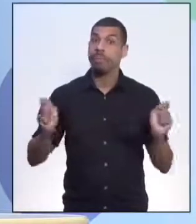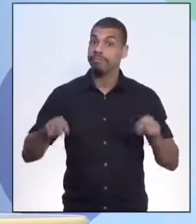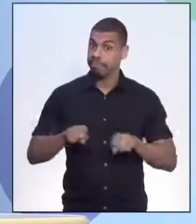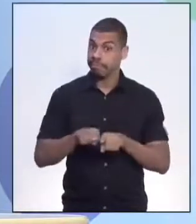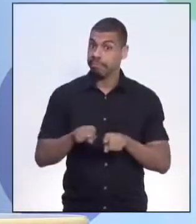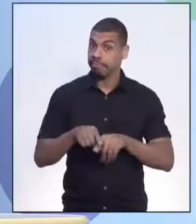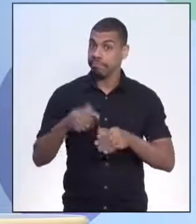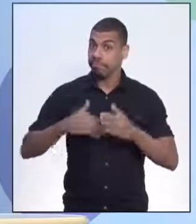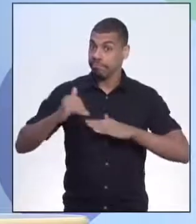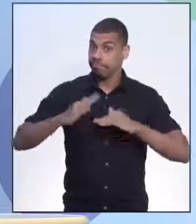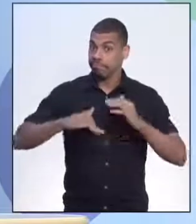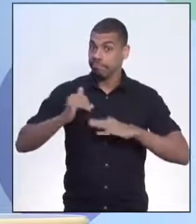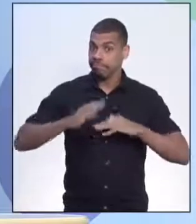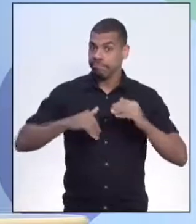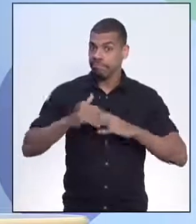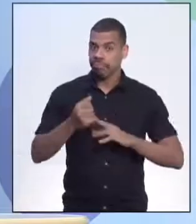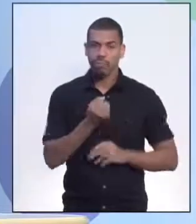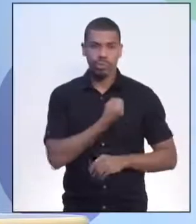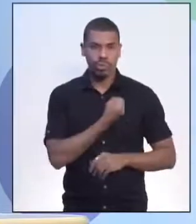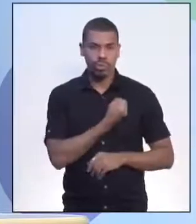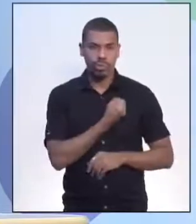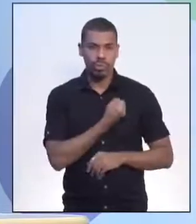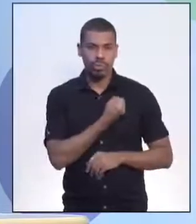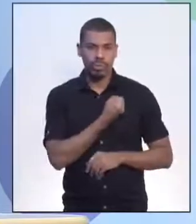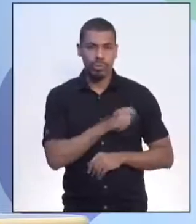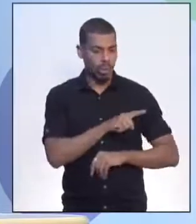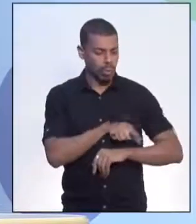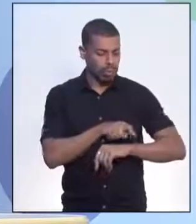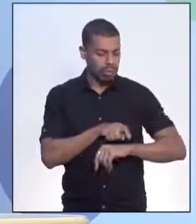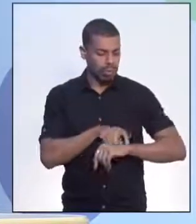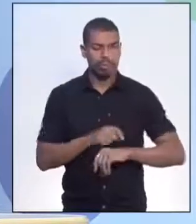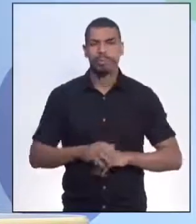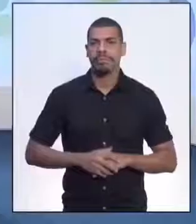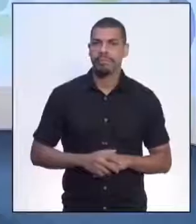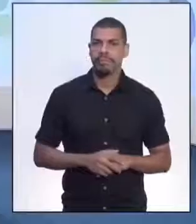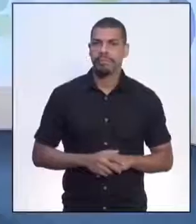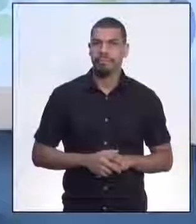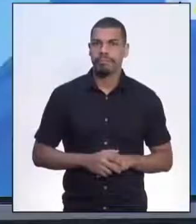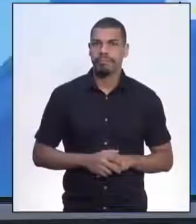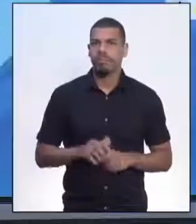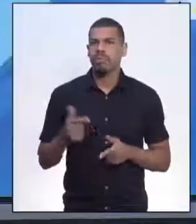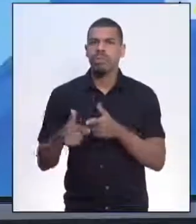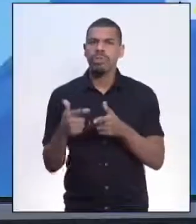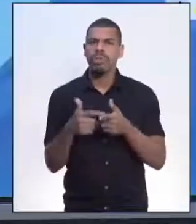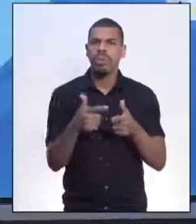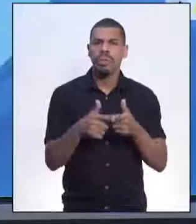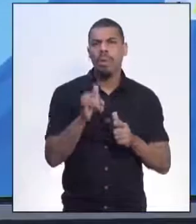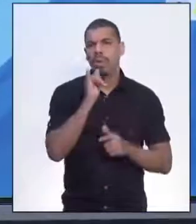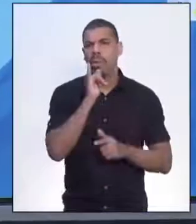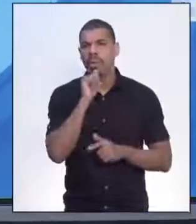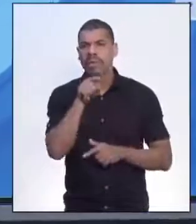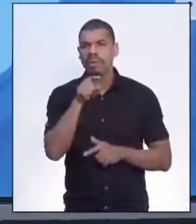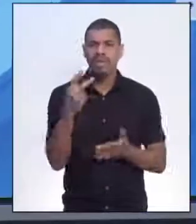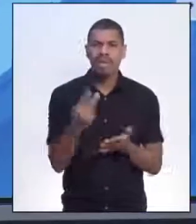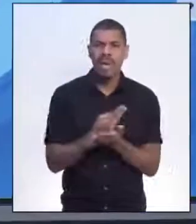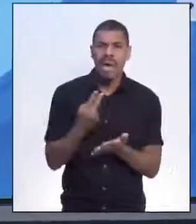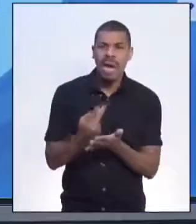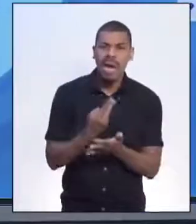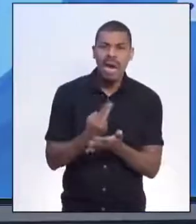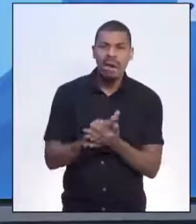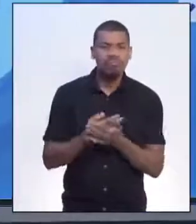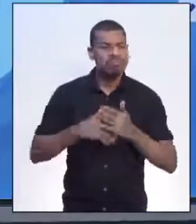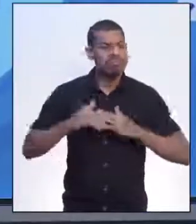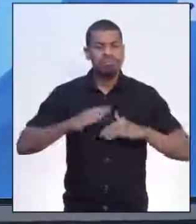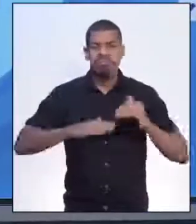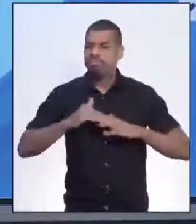praticar também. Tá, tanto números quanto horários, né? Isso. É sempre importante. E não tem problema, gente, se você errou, se você também não